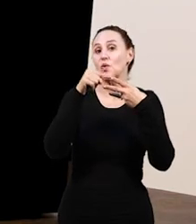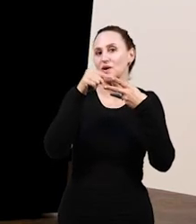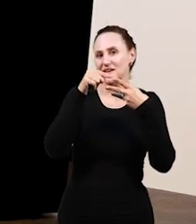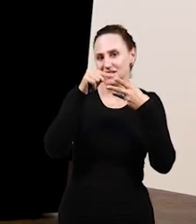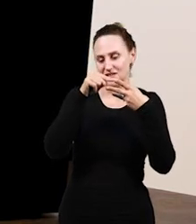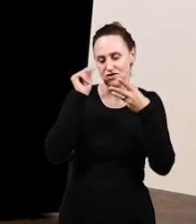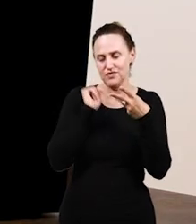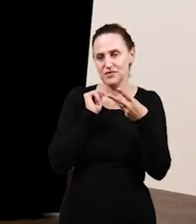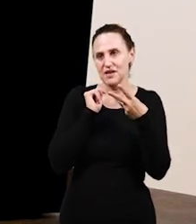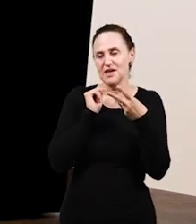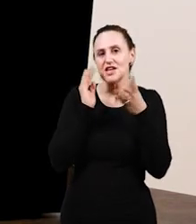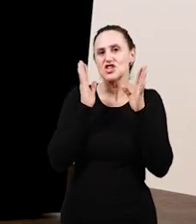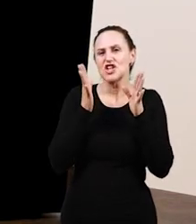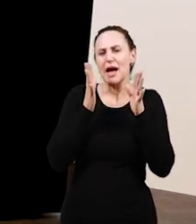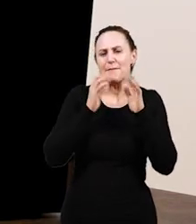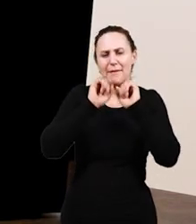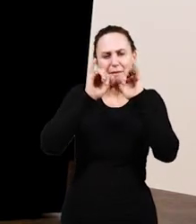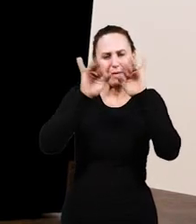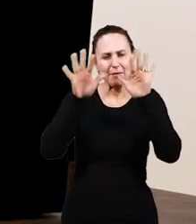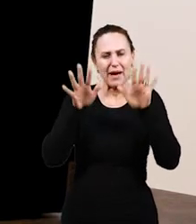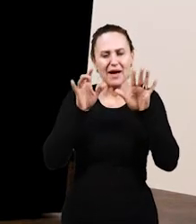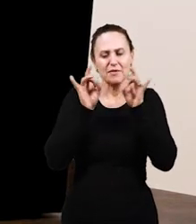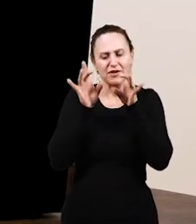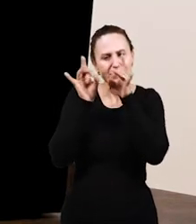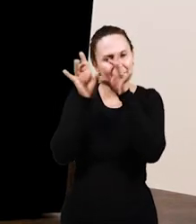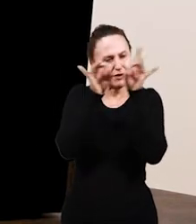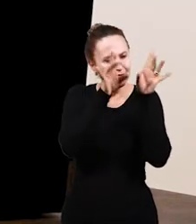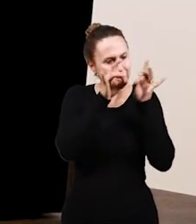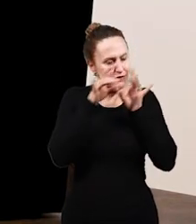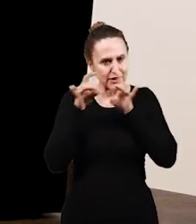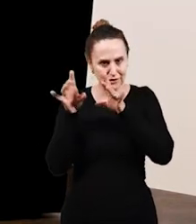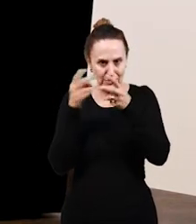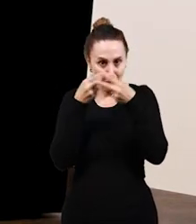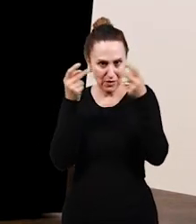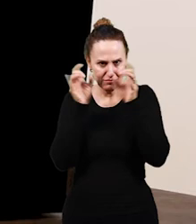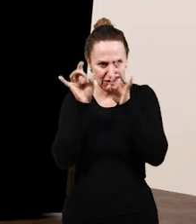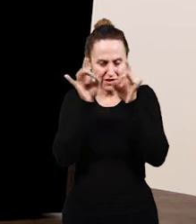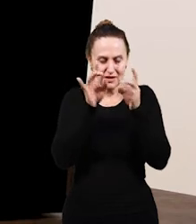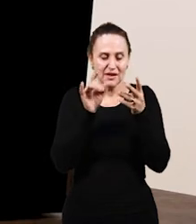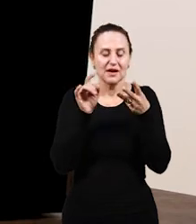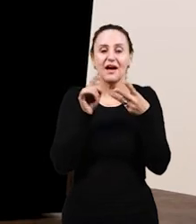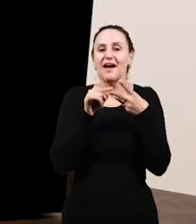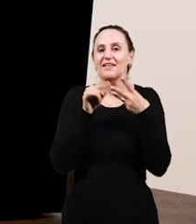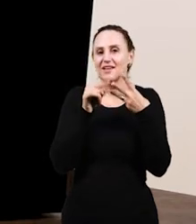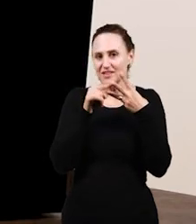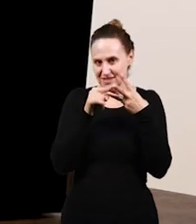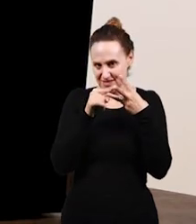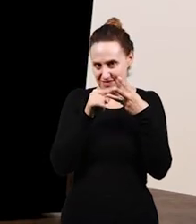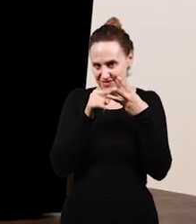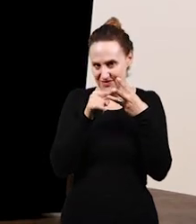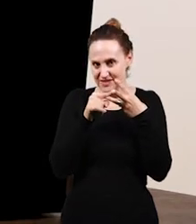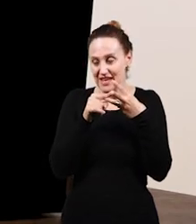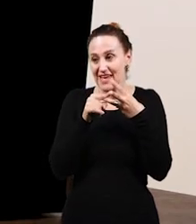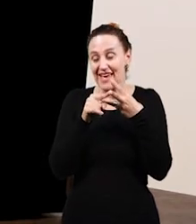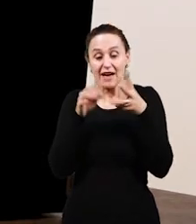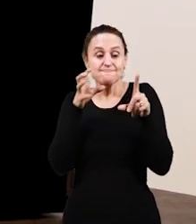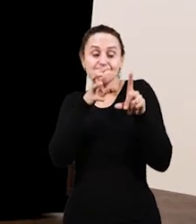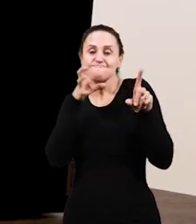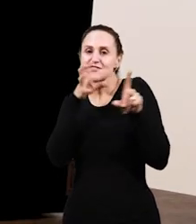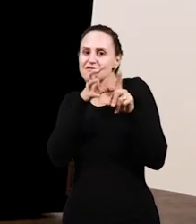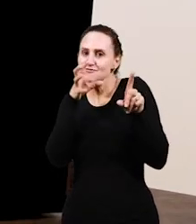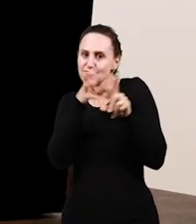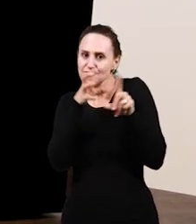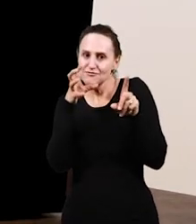a propaganda Qual é a função da propaganda é persuadir ou o interlocutor